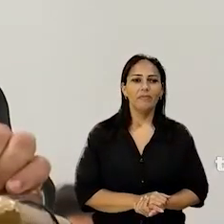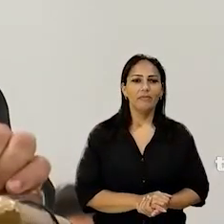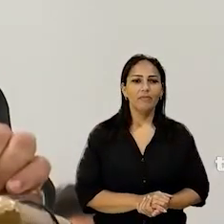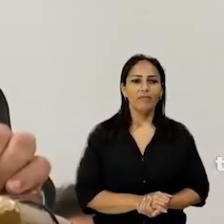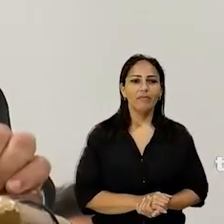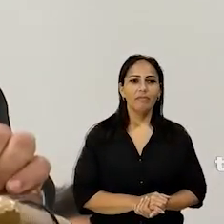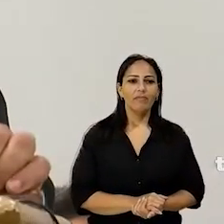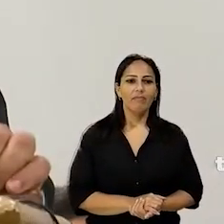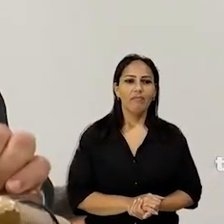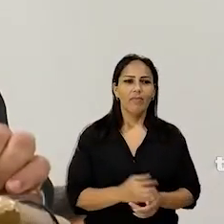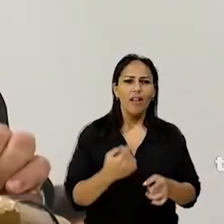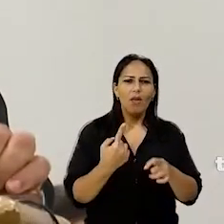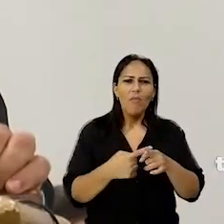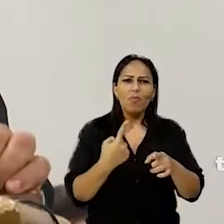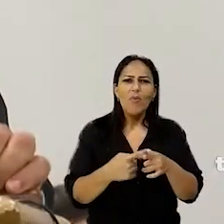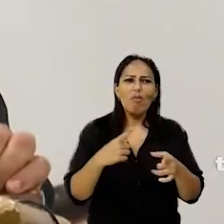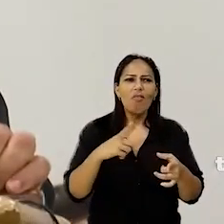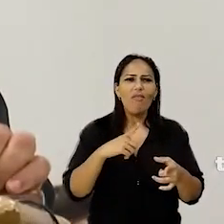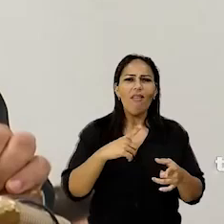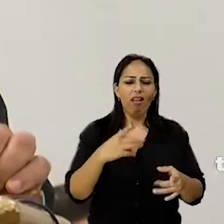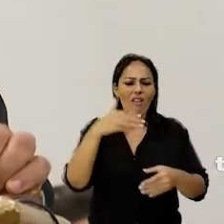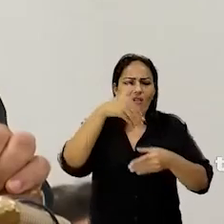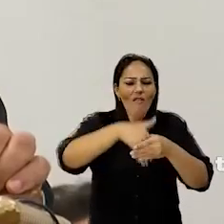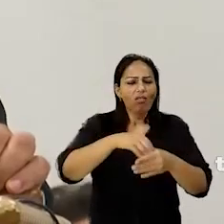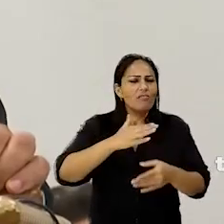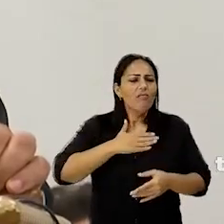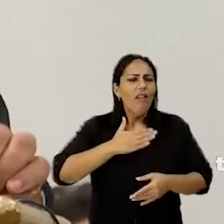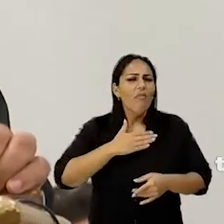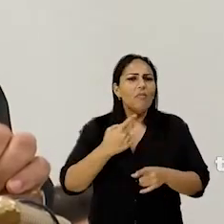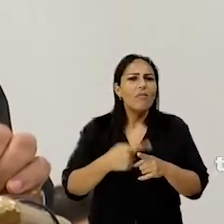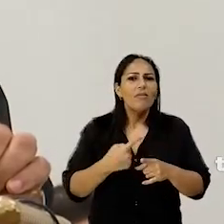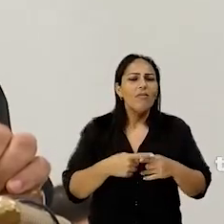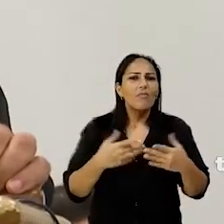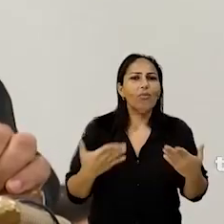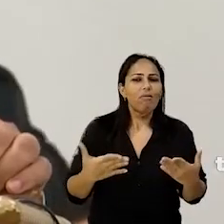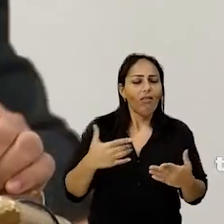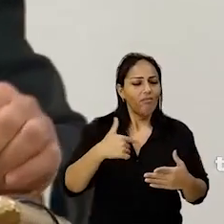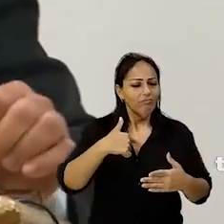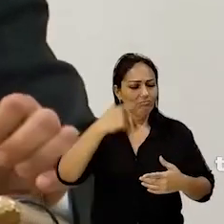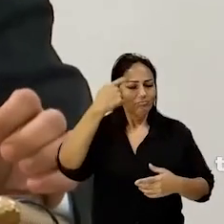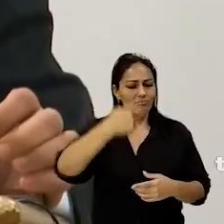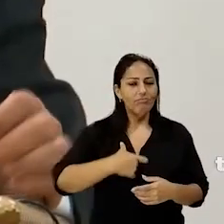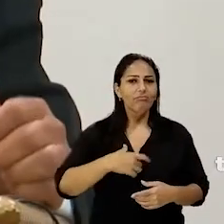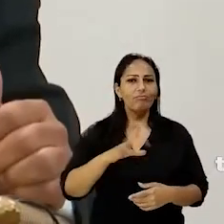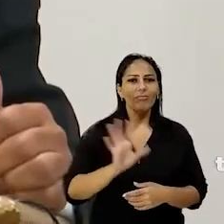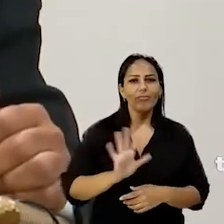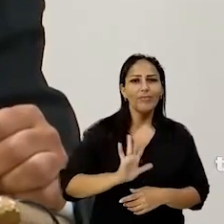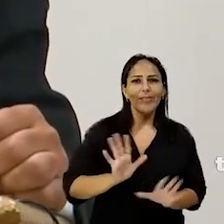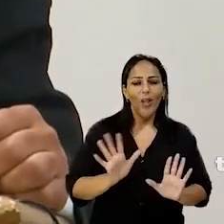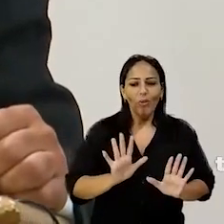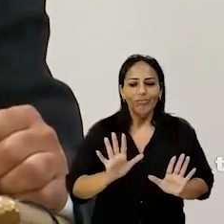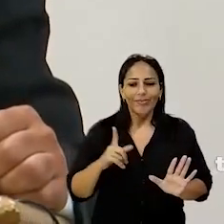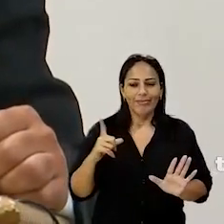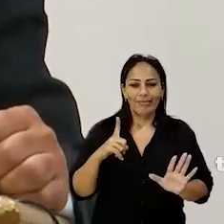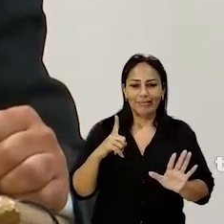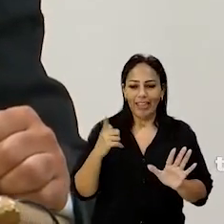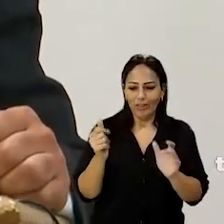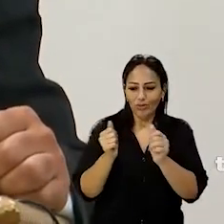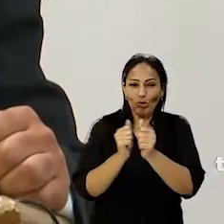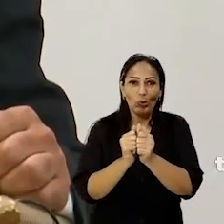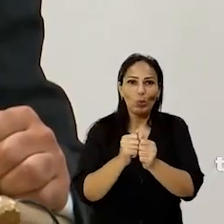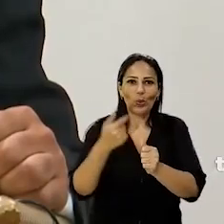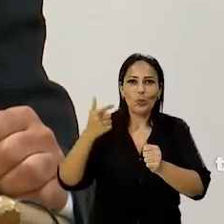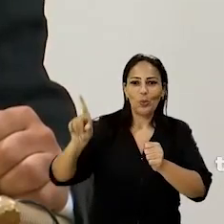Por que deveríamos votar no cabo Alexandre Cazuza? O cabo Alexandre não se encontra envolvido em